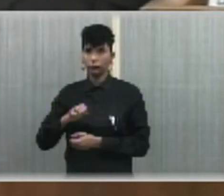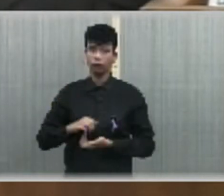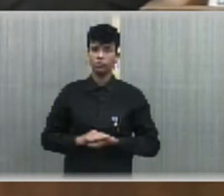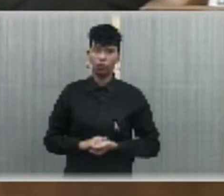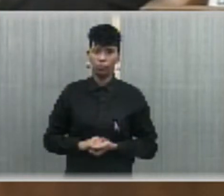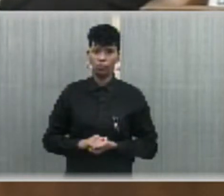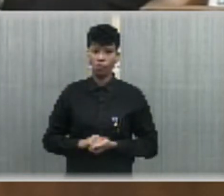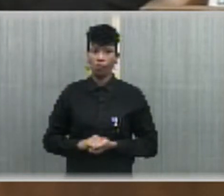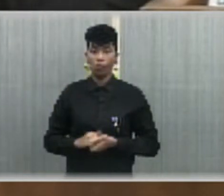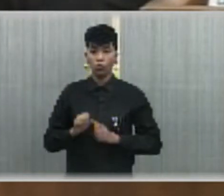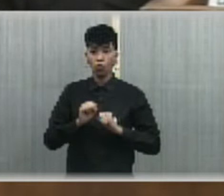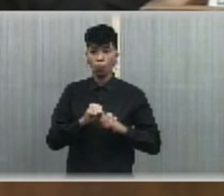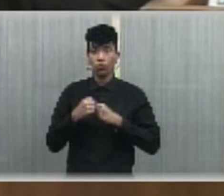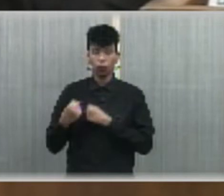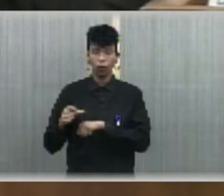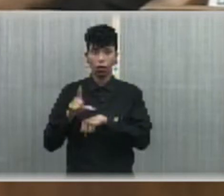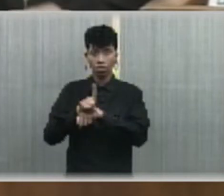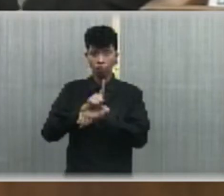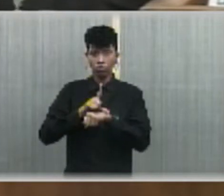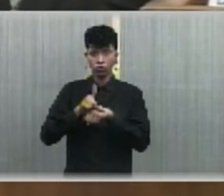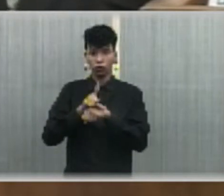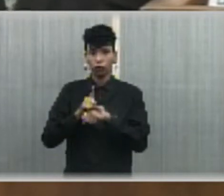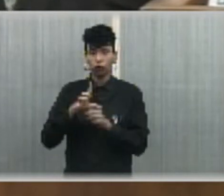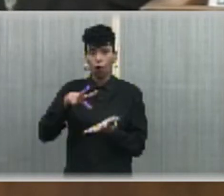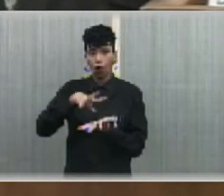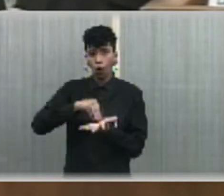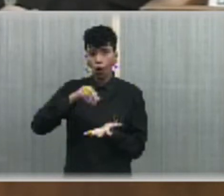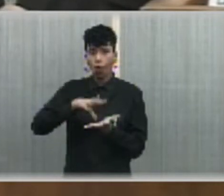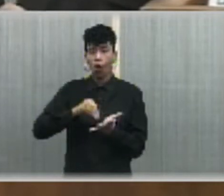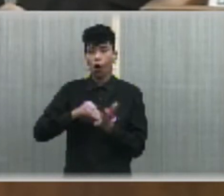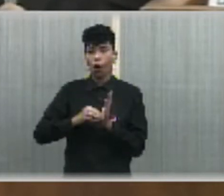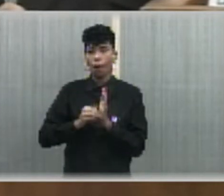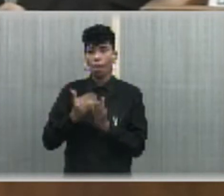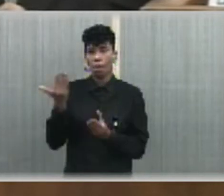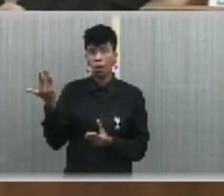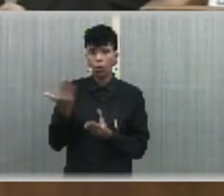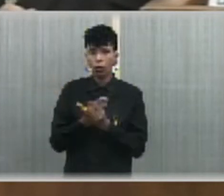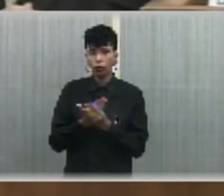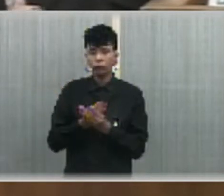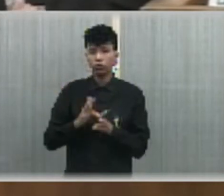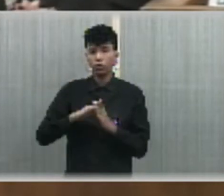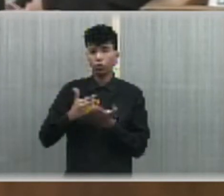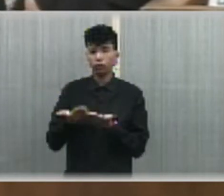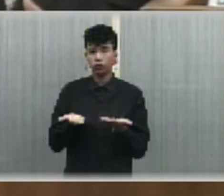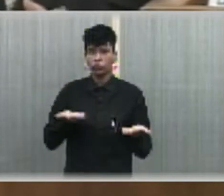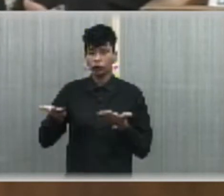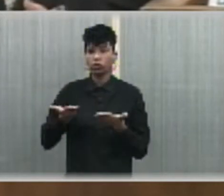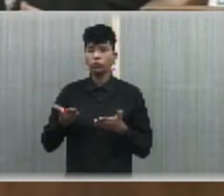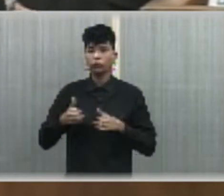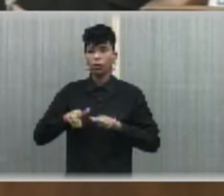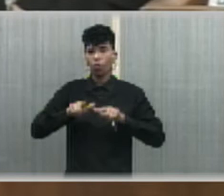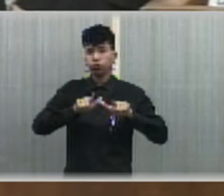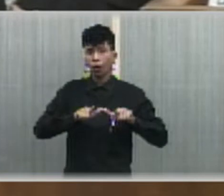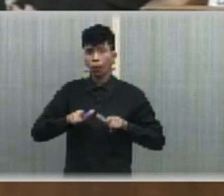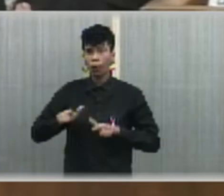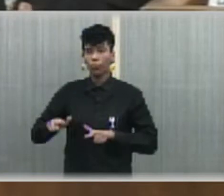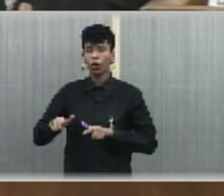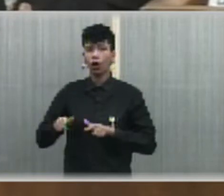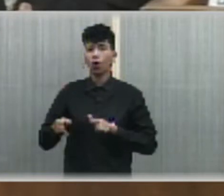envie ao Poder Legislativo cópia do processo licitatório referente ao asfaltamento da cidade de Porto do